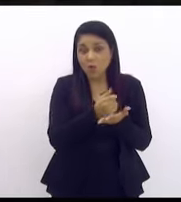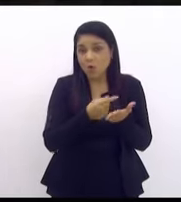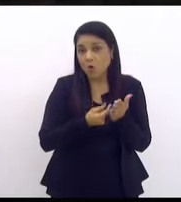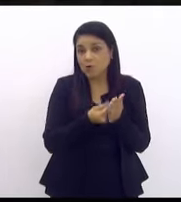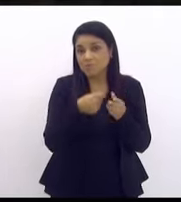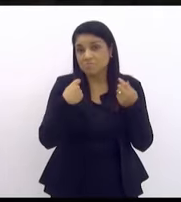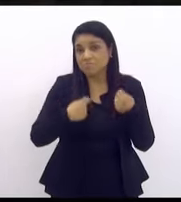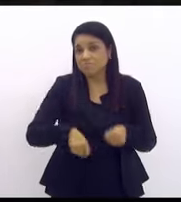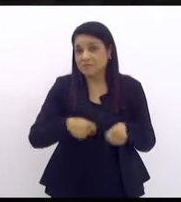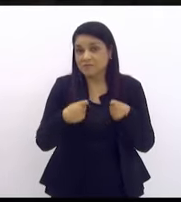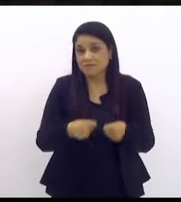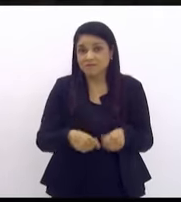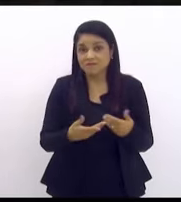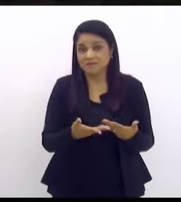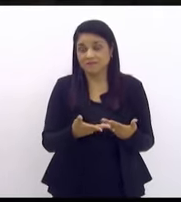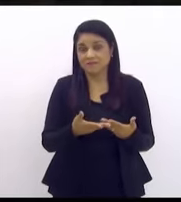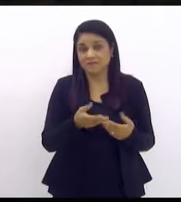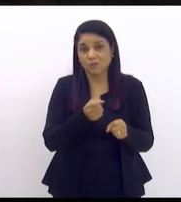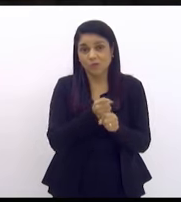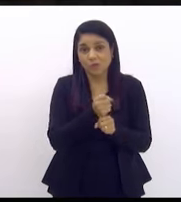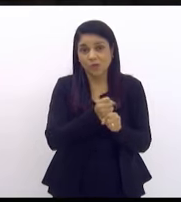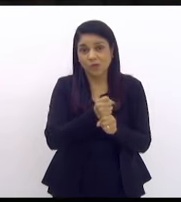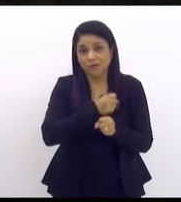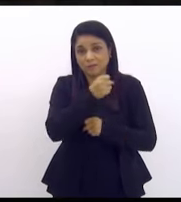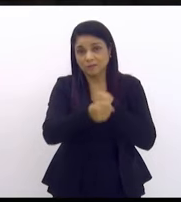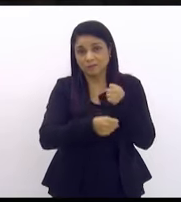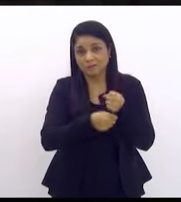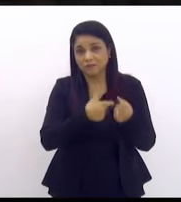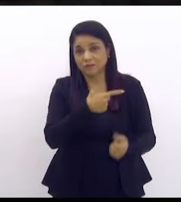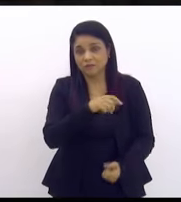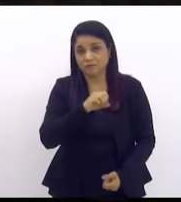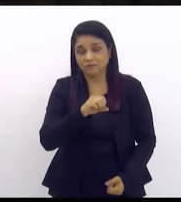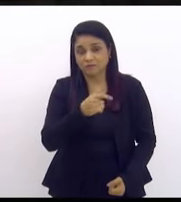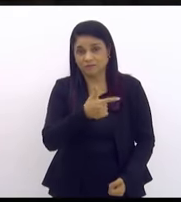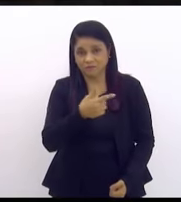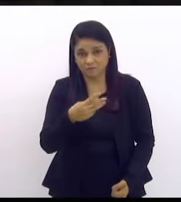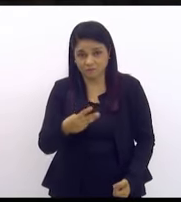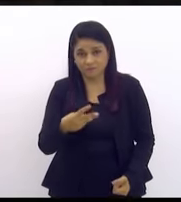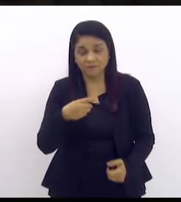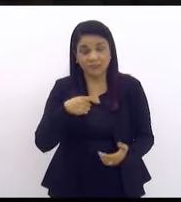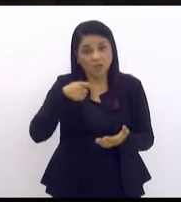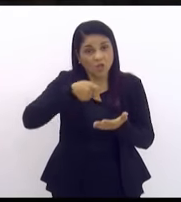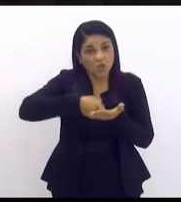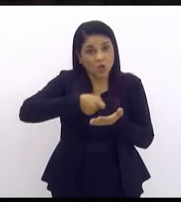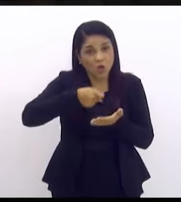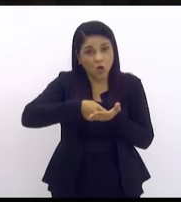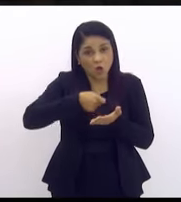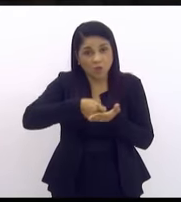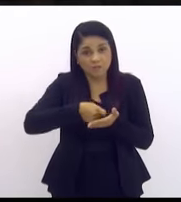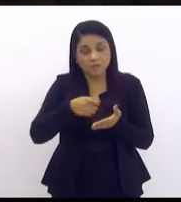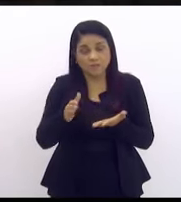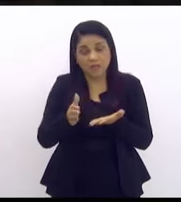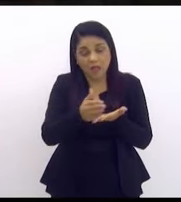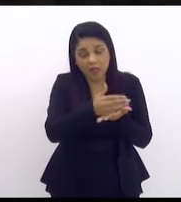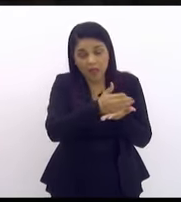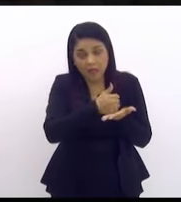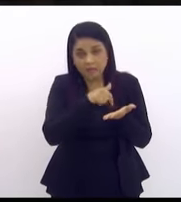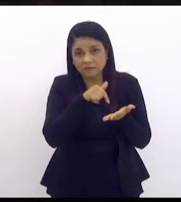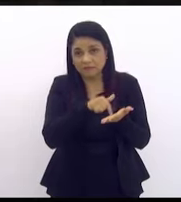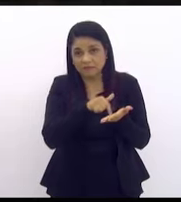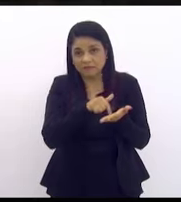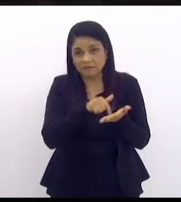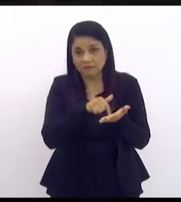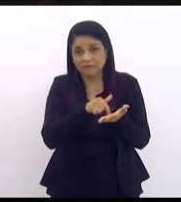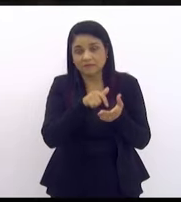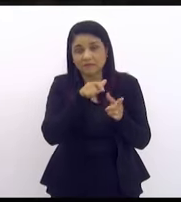que teremos o ano inteiro. Porém, a efetiva cobrança e arrecadação